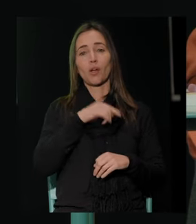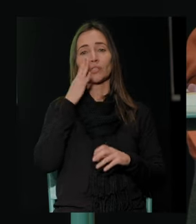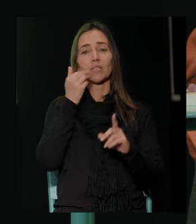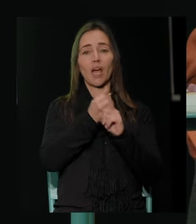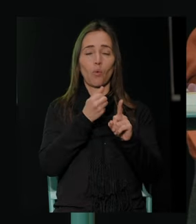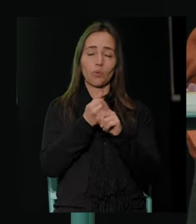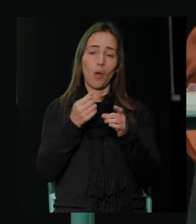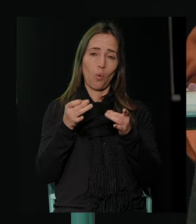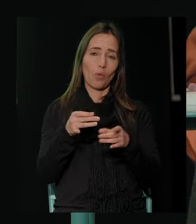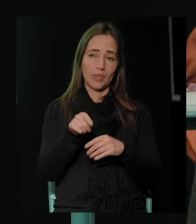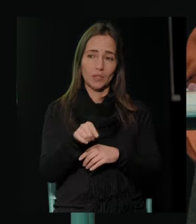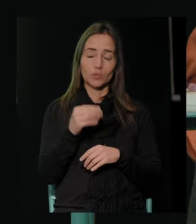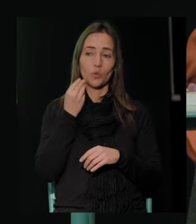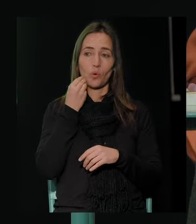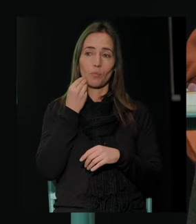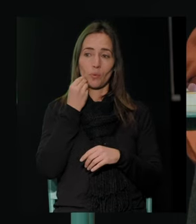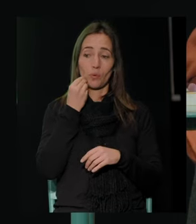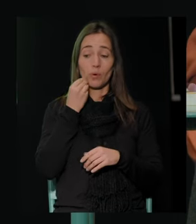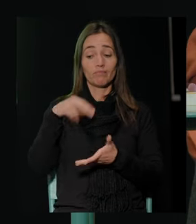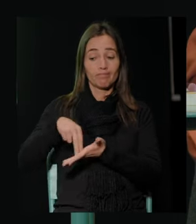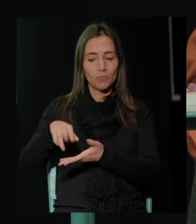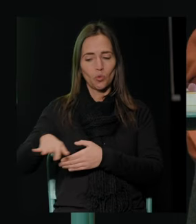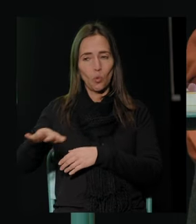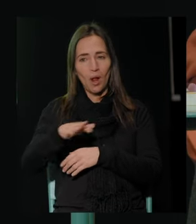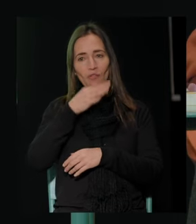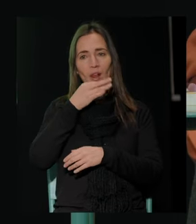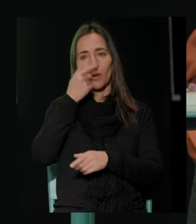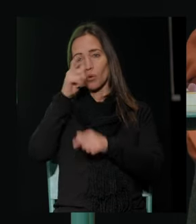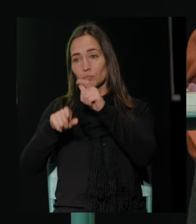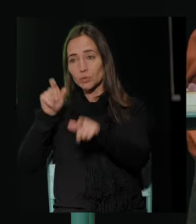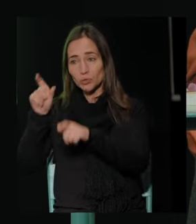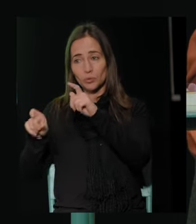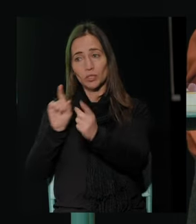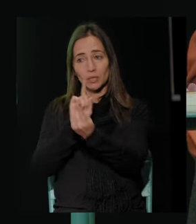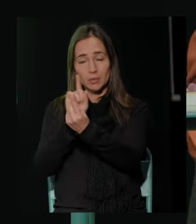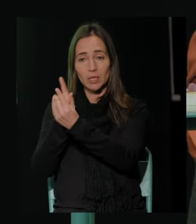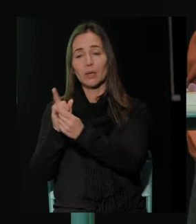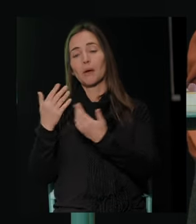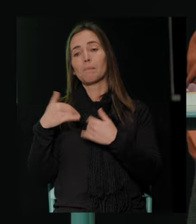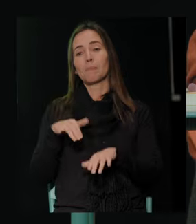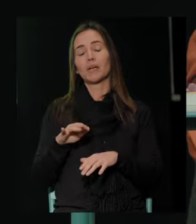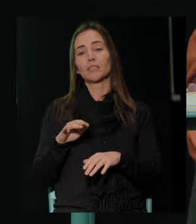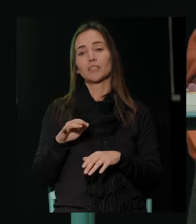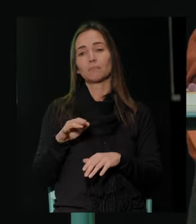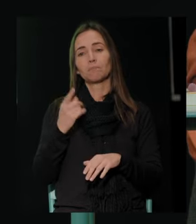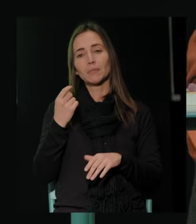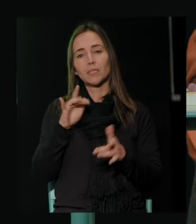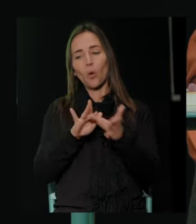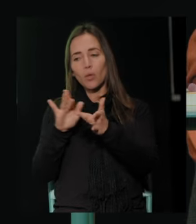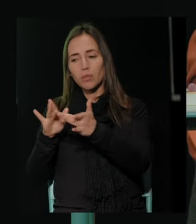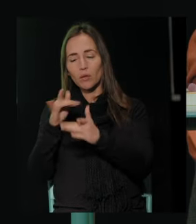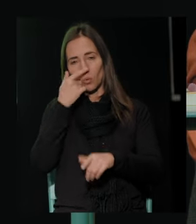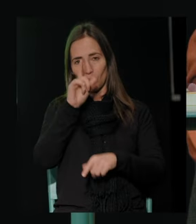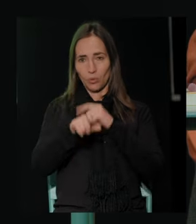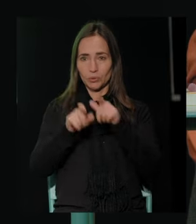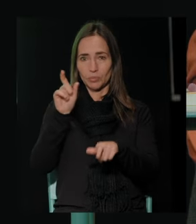isso de facto é estar mesmo no terreno e falar diretamente com as pessoas, mas tem que ser, esse contacto com a comunidade tem que